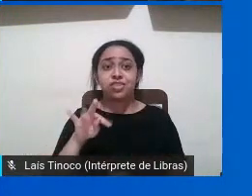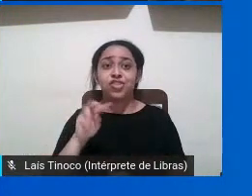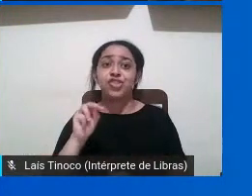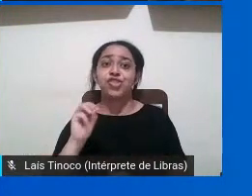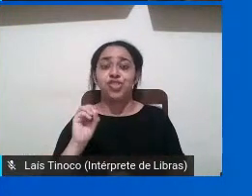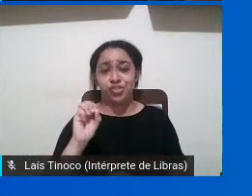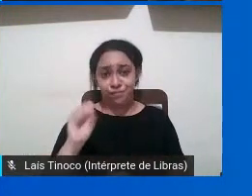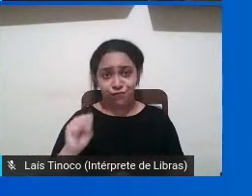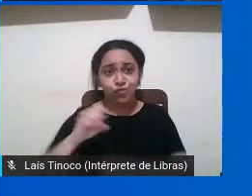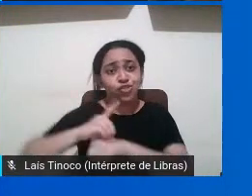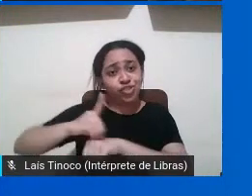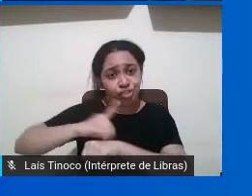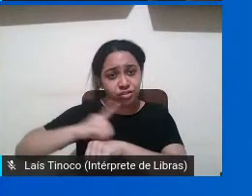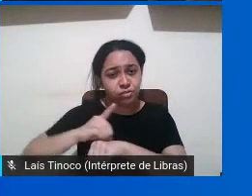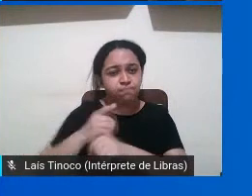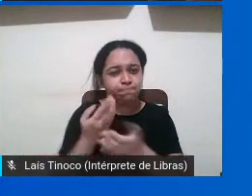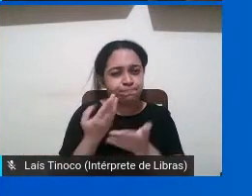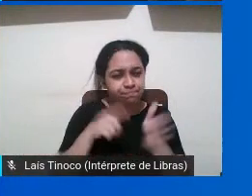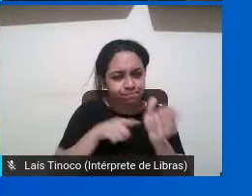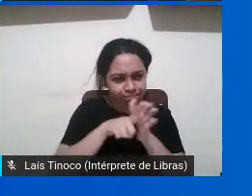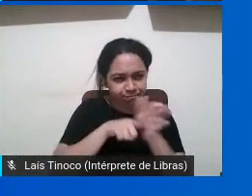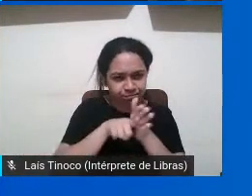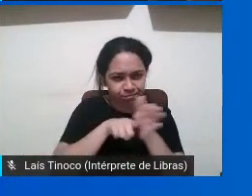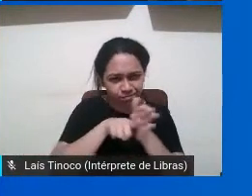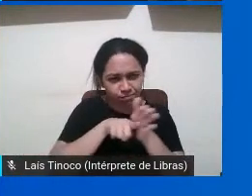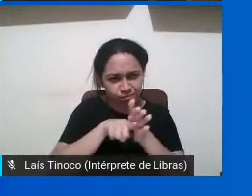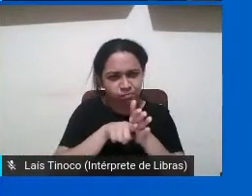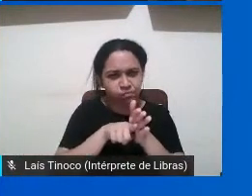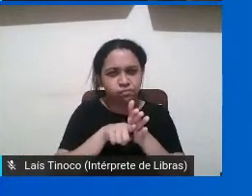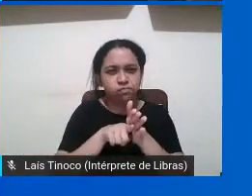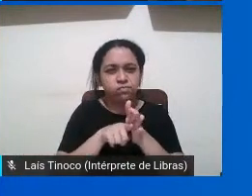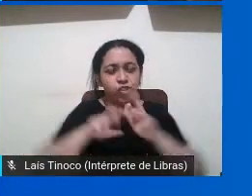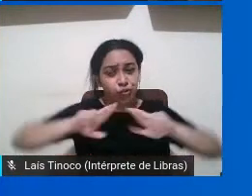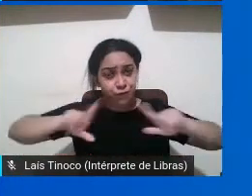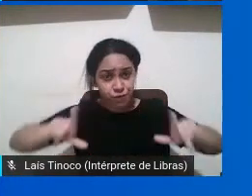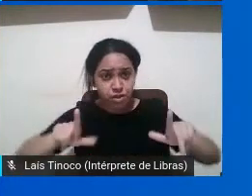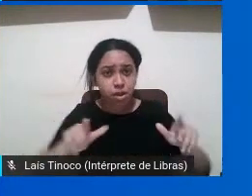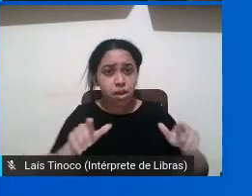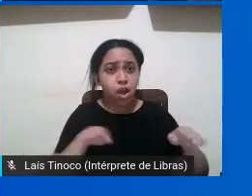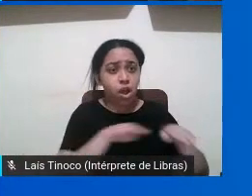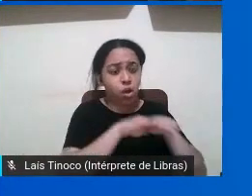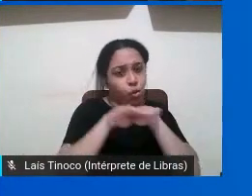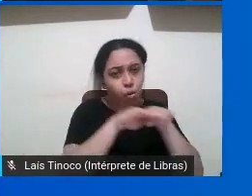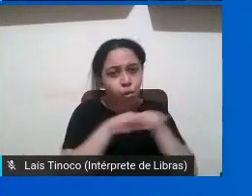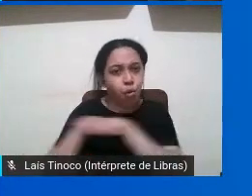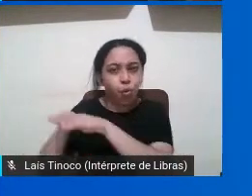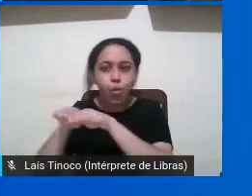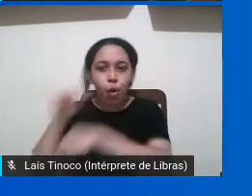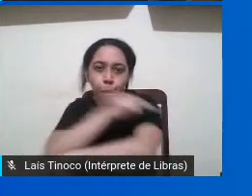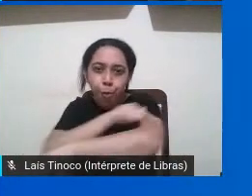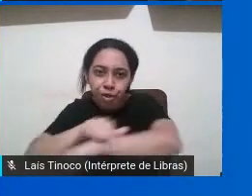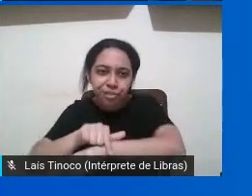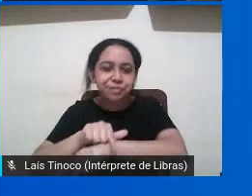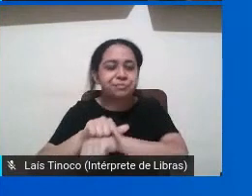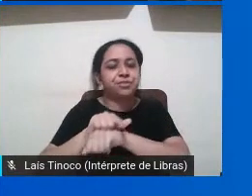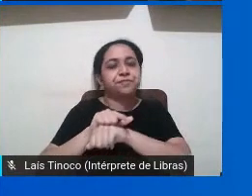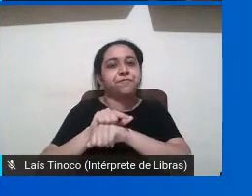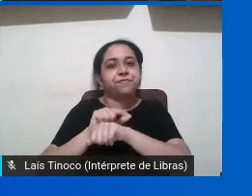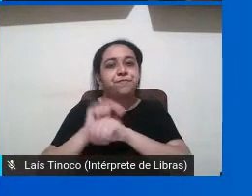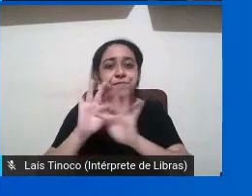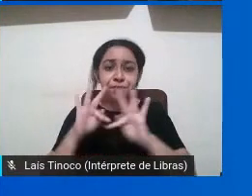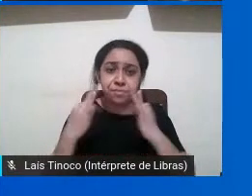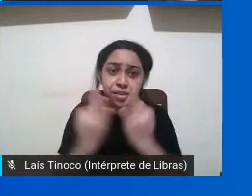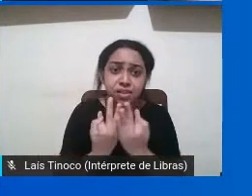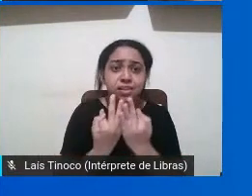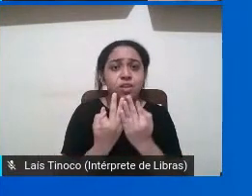jovens com distintos padrões familiares de distintas de classes sociais